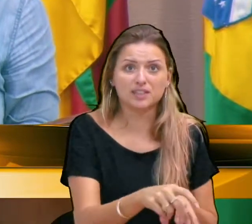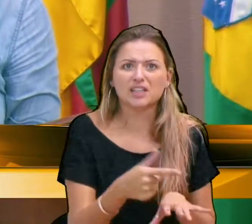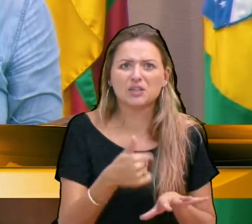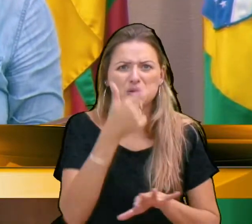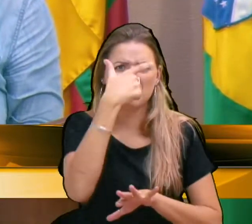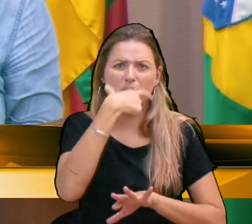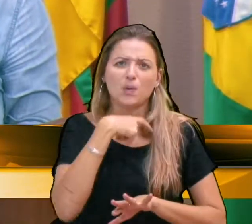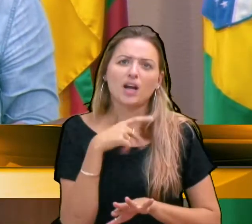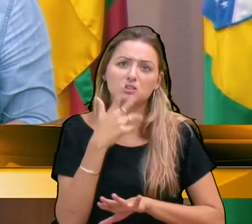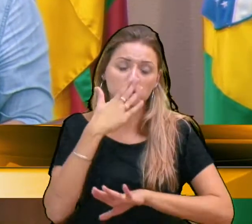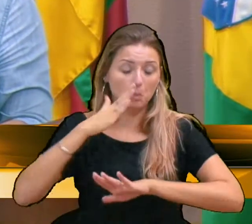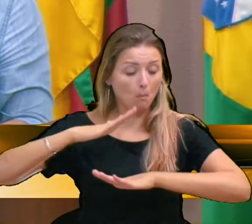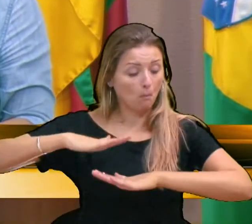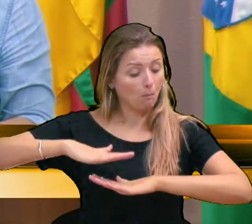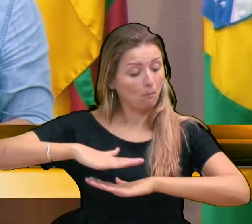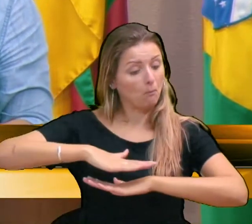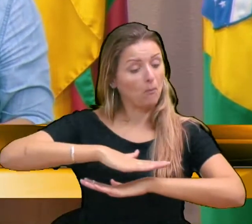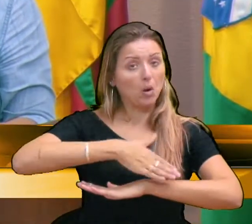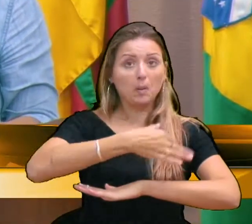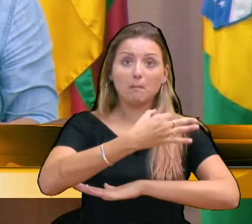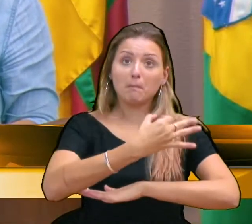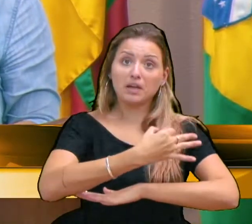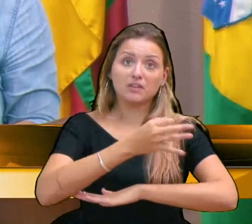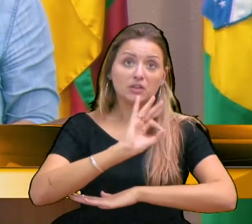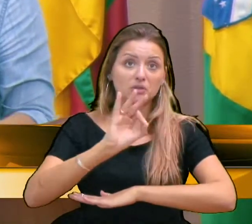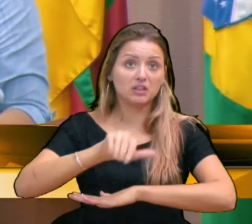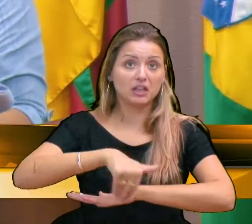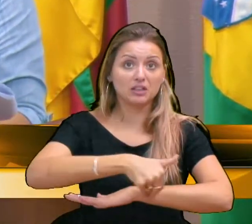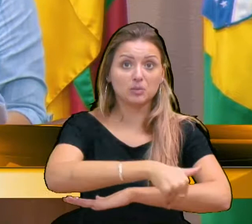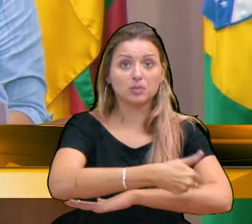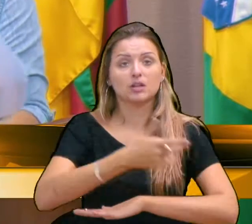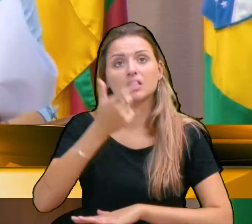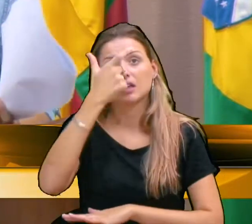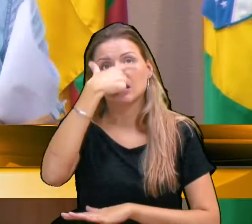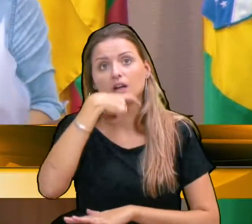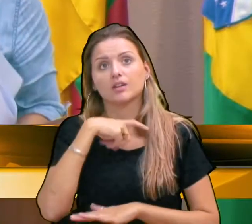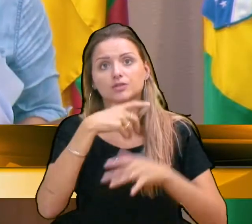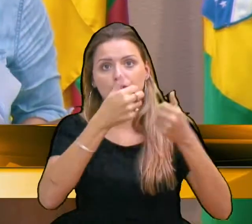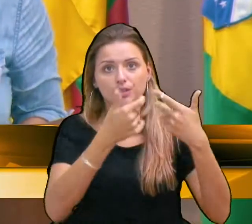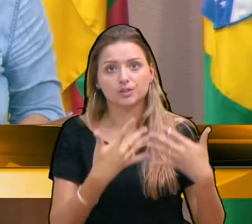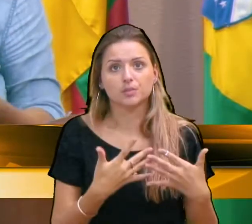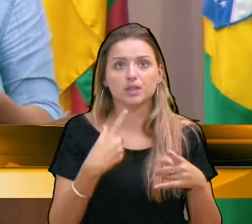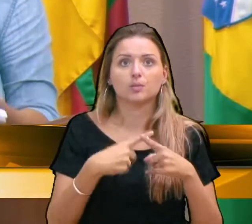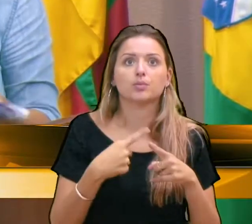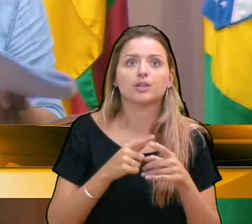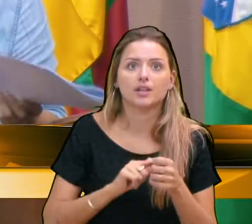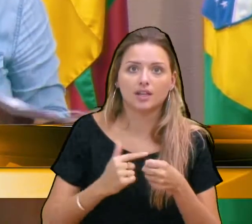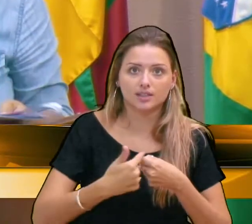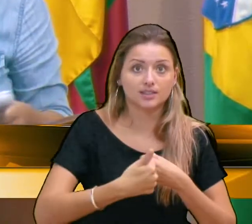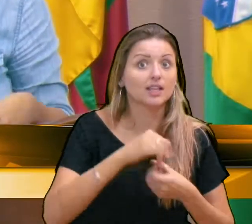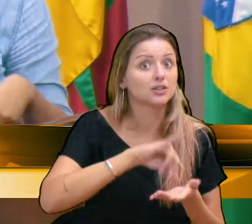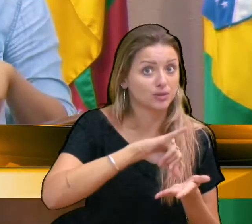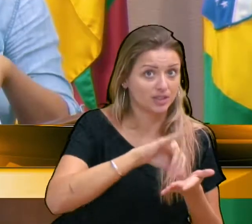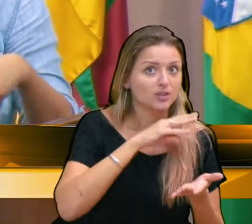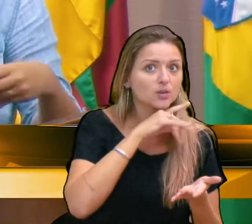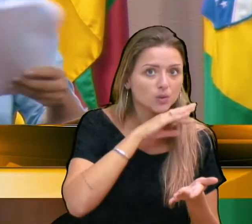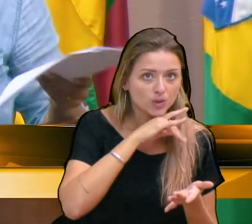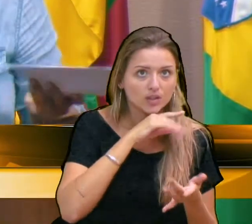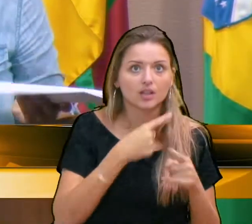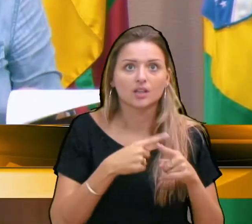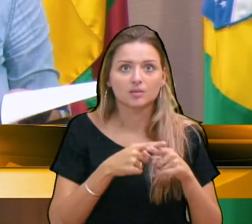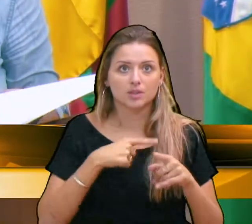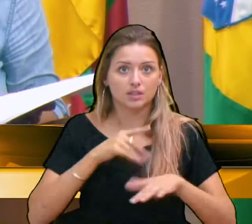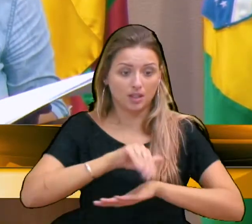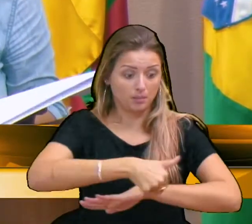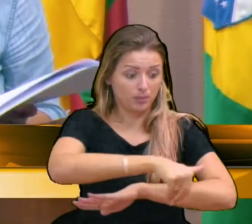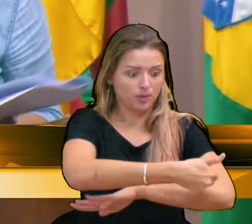um tapete. Pequena, né? Parte, vereadora. Fantástico. Talvez justifique por que a cidade está tão ruim, né? Porque tem buraco por